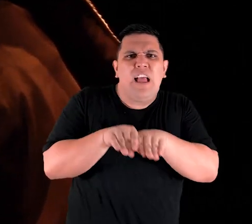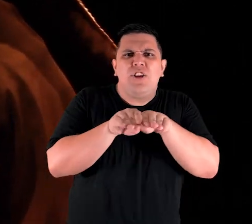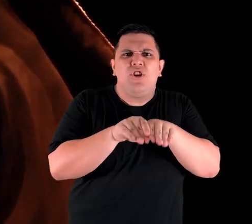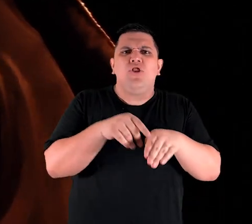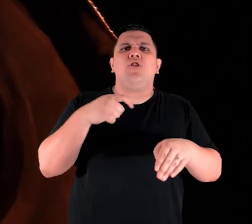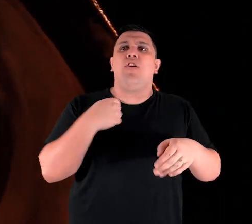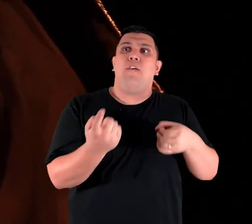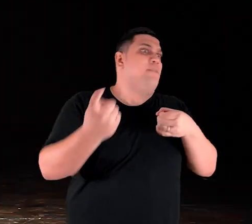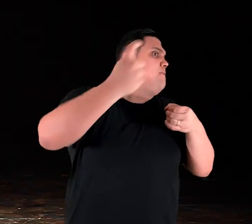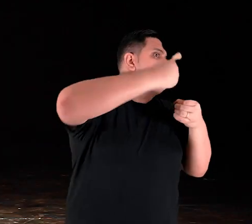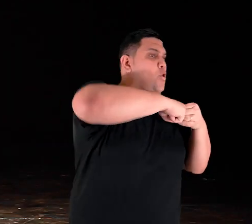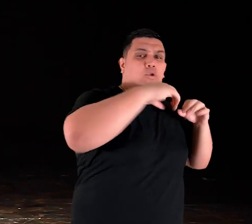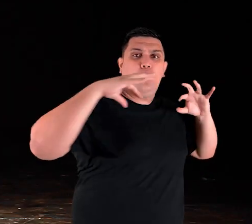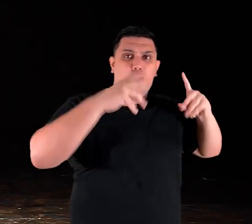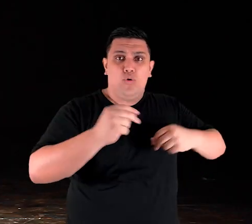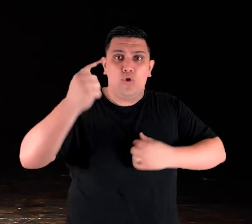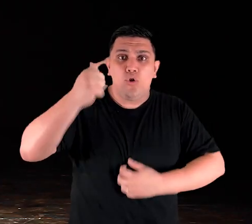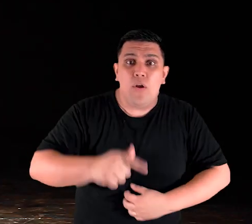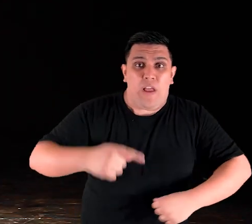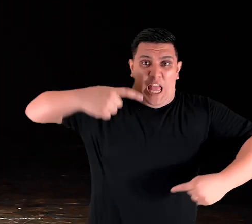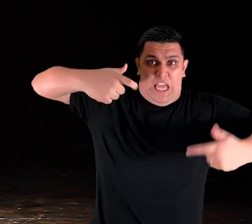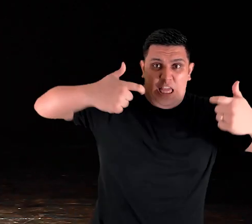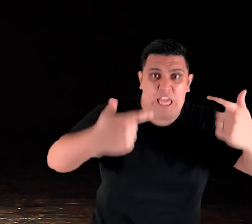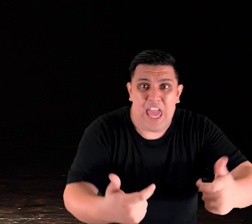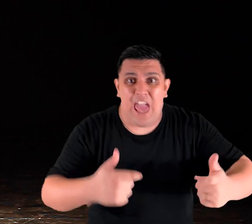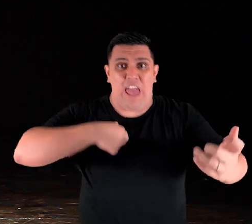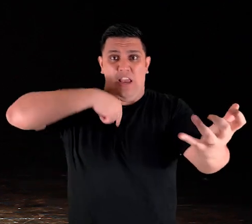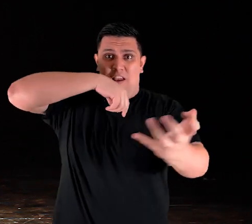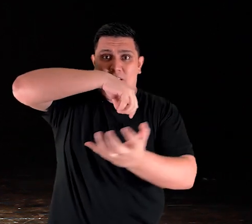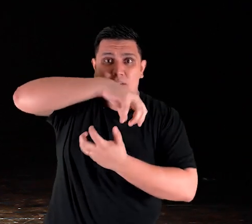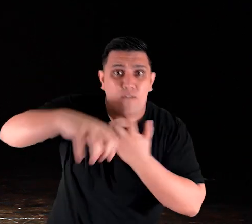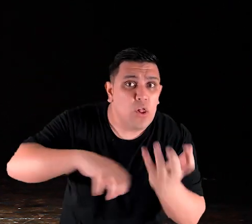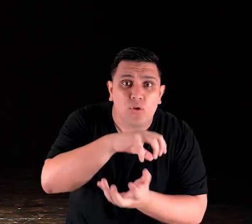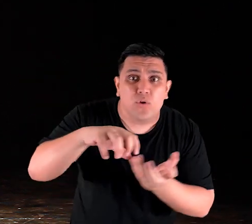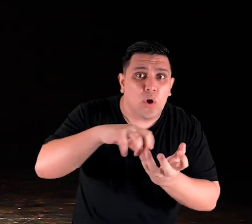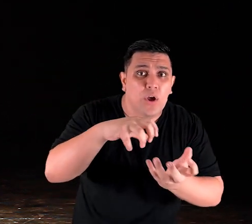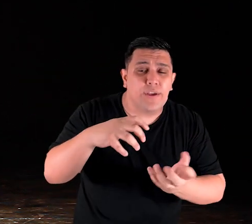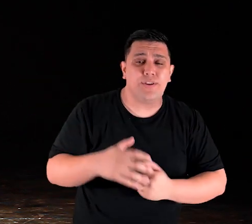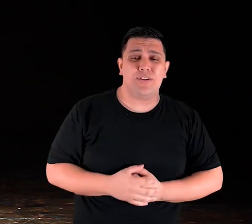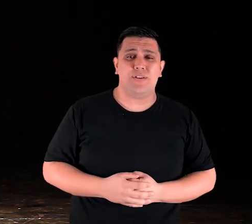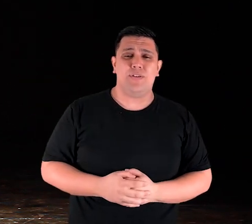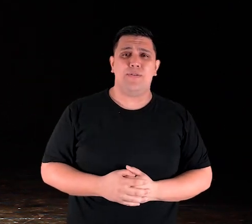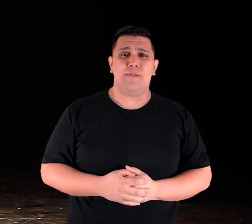volta tudo de novo, as guerras, as revoluções.